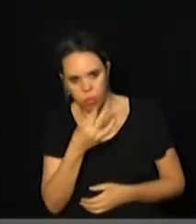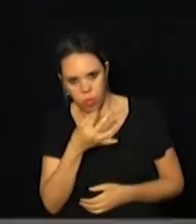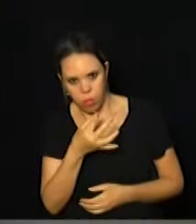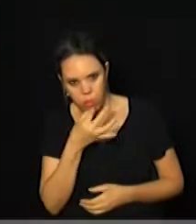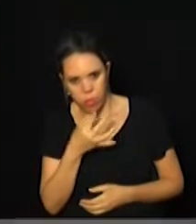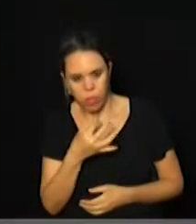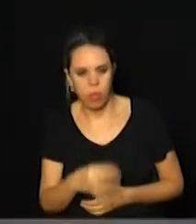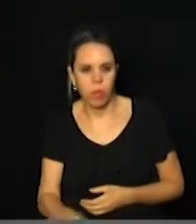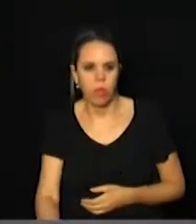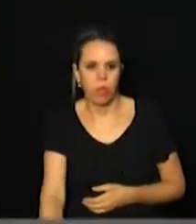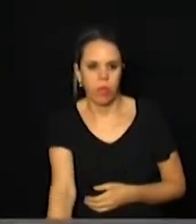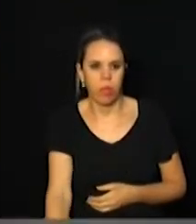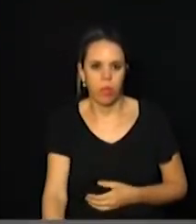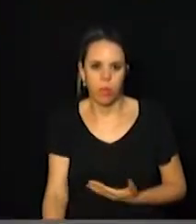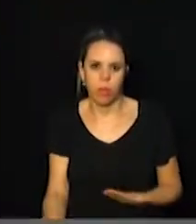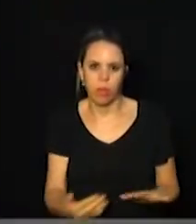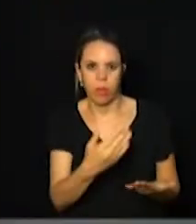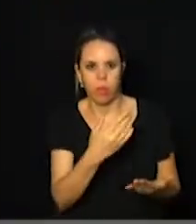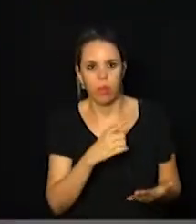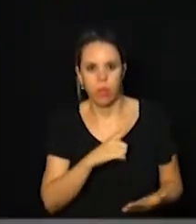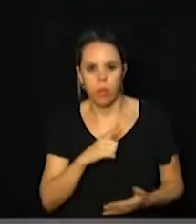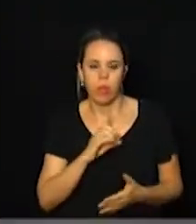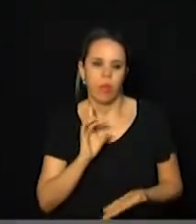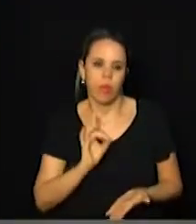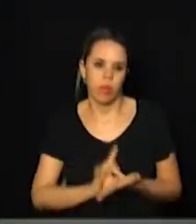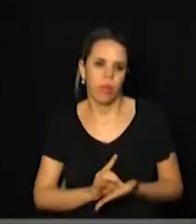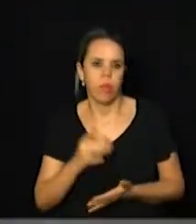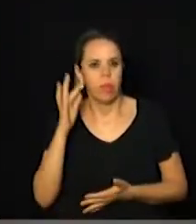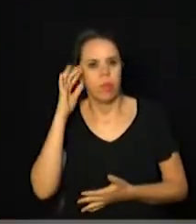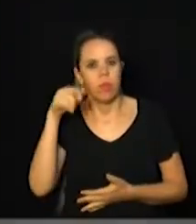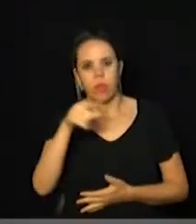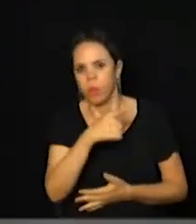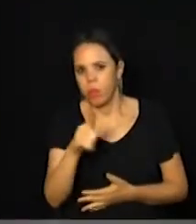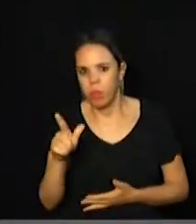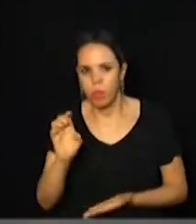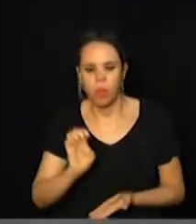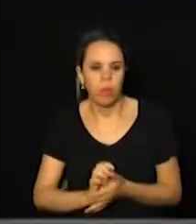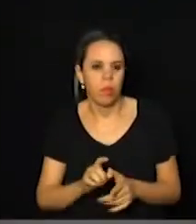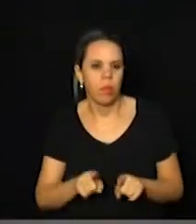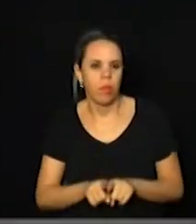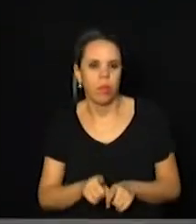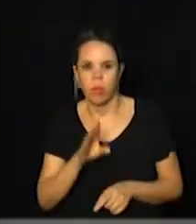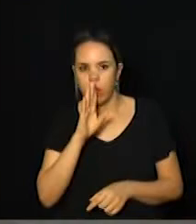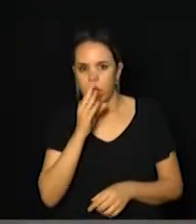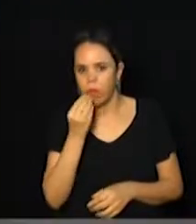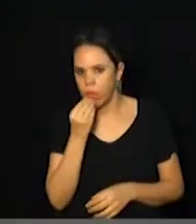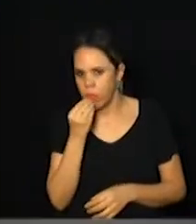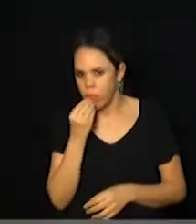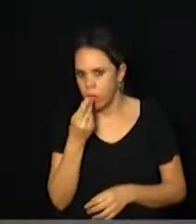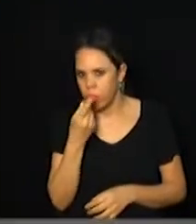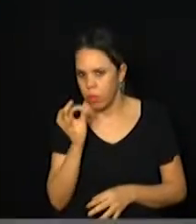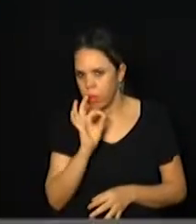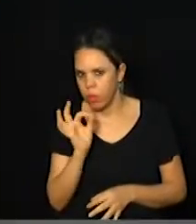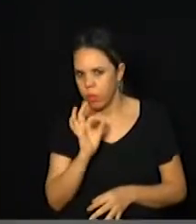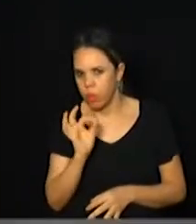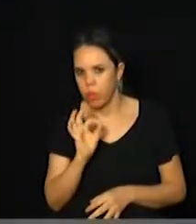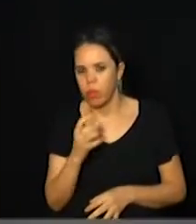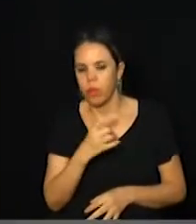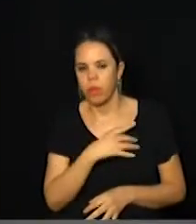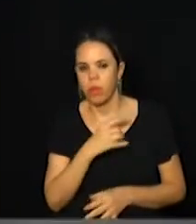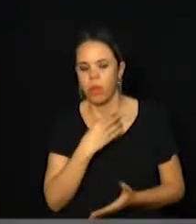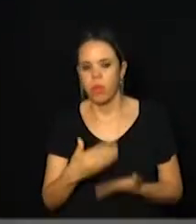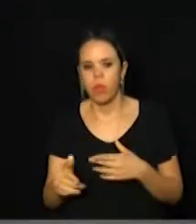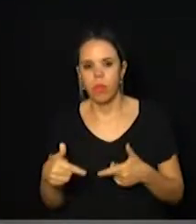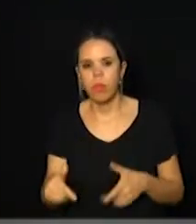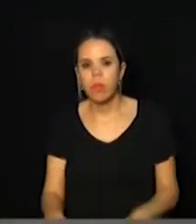ele se presta aí depois que ele tem estabilidade Imagina você se não tiver ele vai ficar calada não vai falar nada porque ele não eu tenho medo